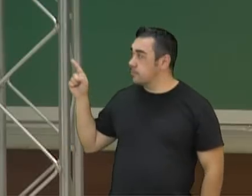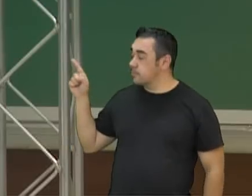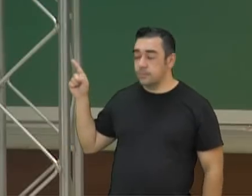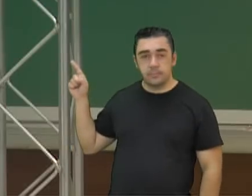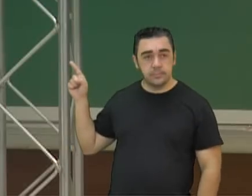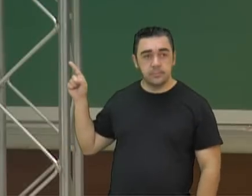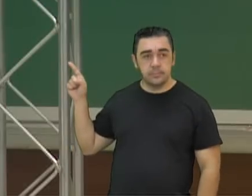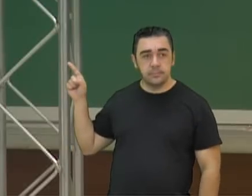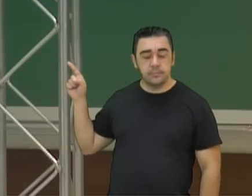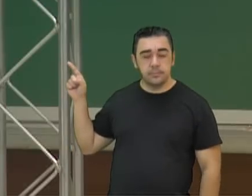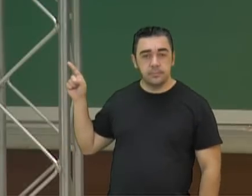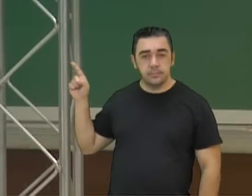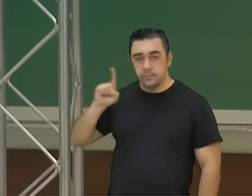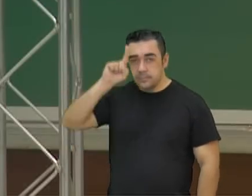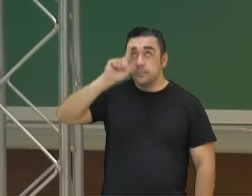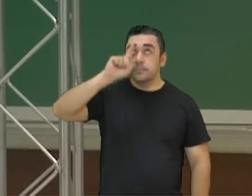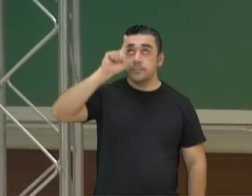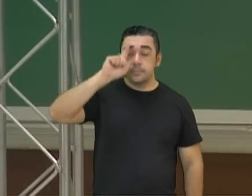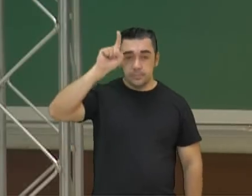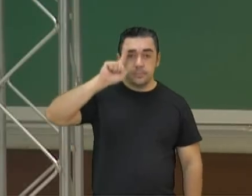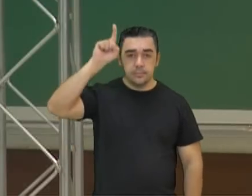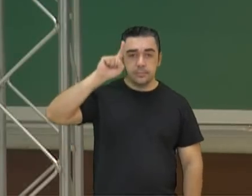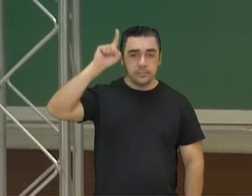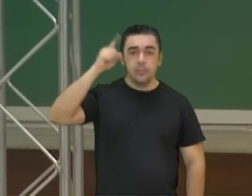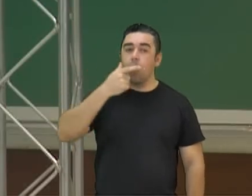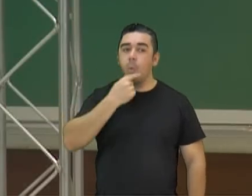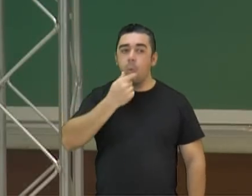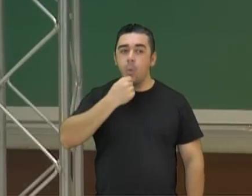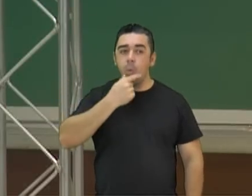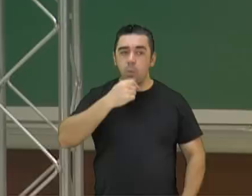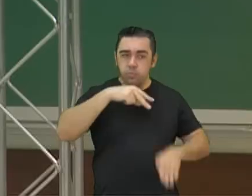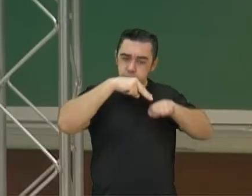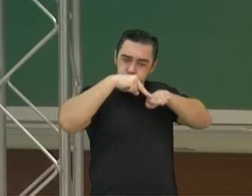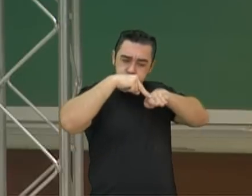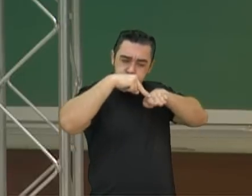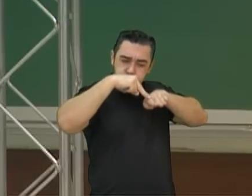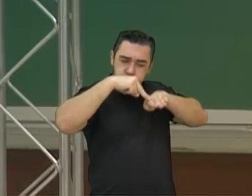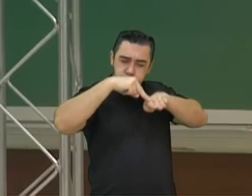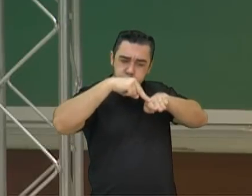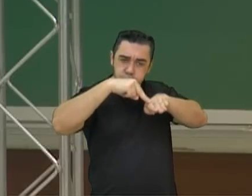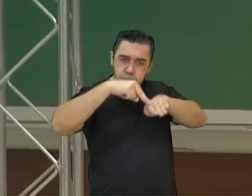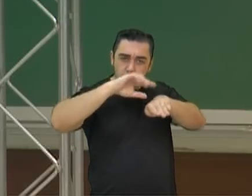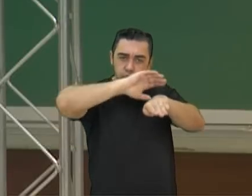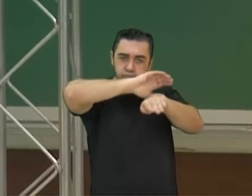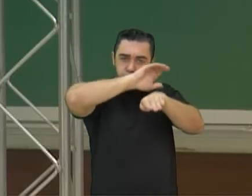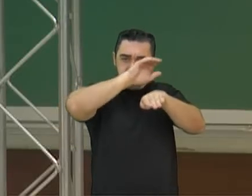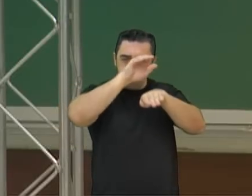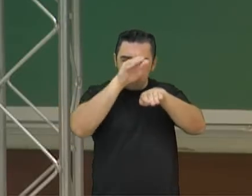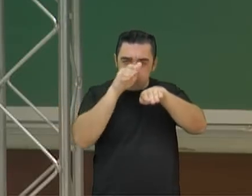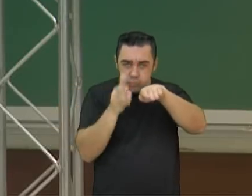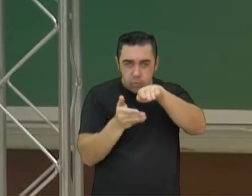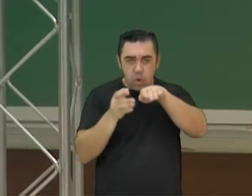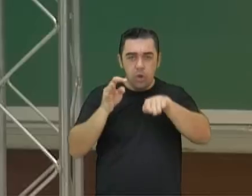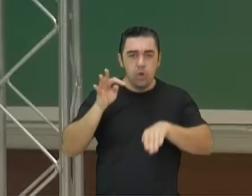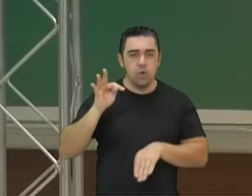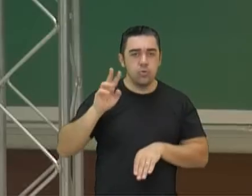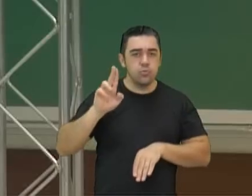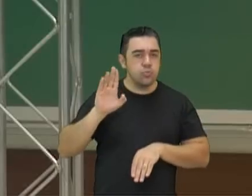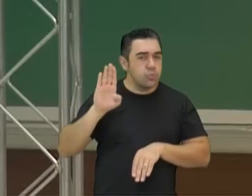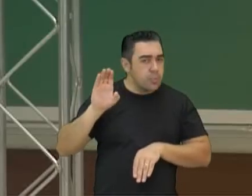ver, nós temos um surfista entrando num tubo. Nessa manobra, a